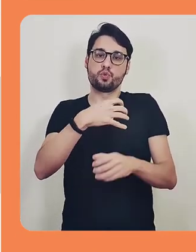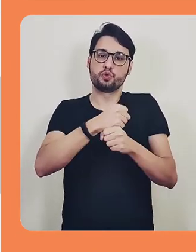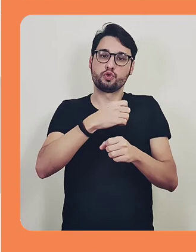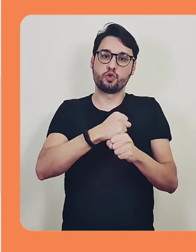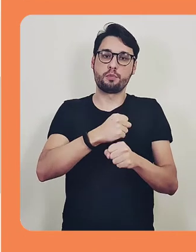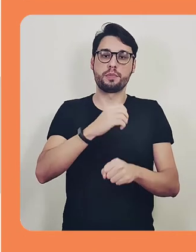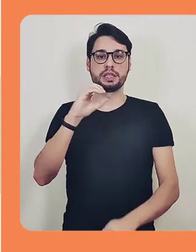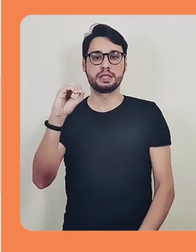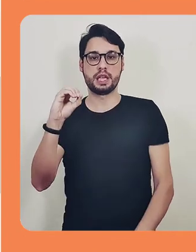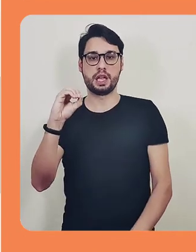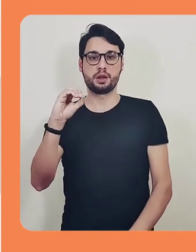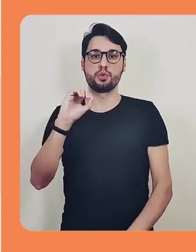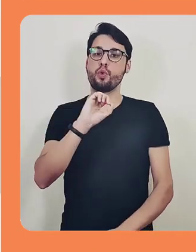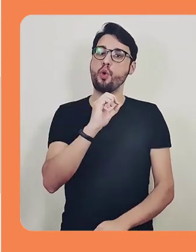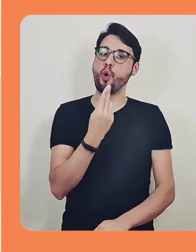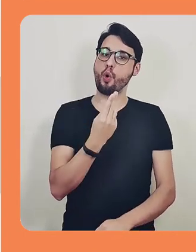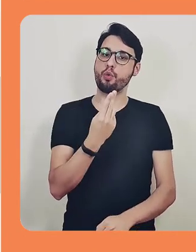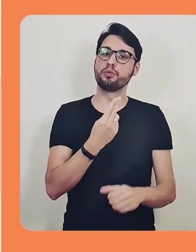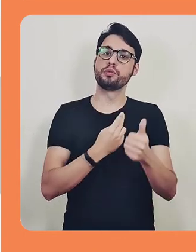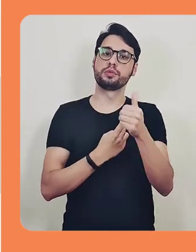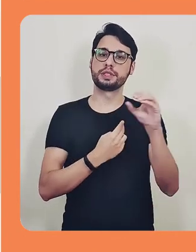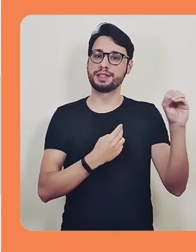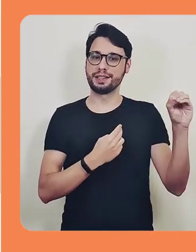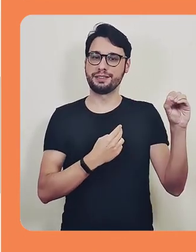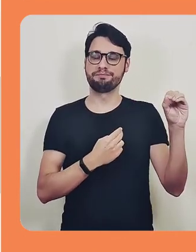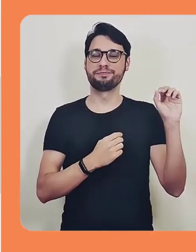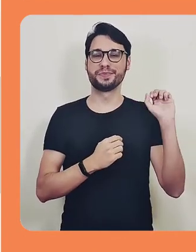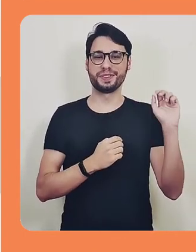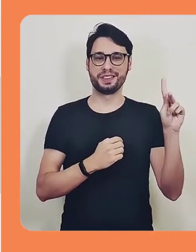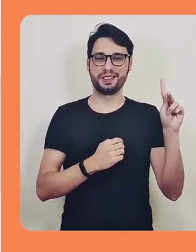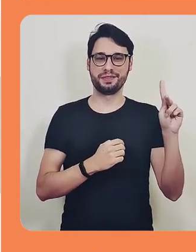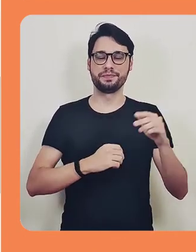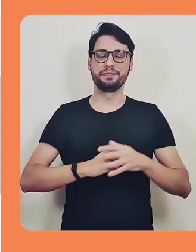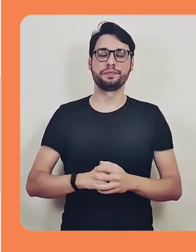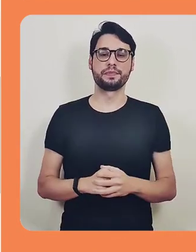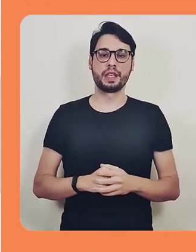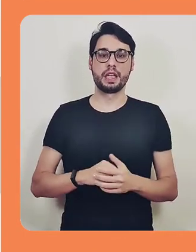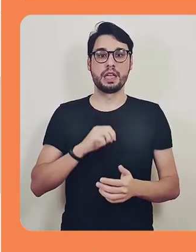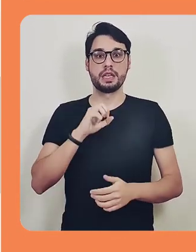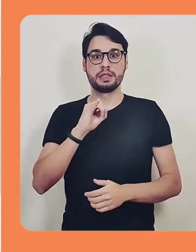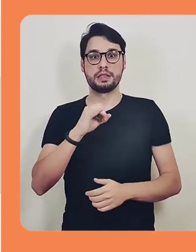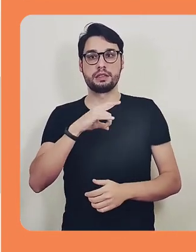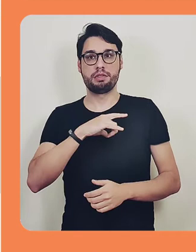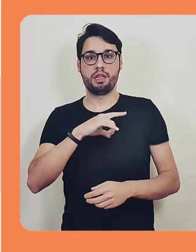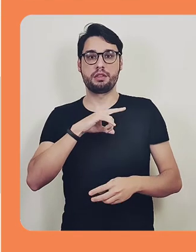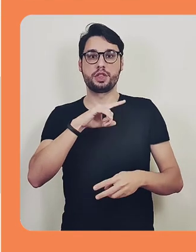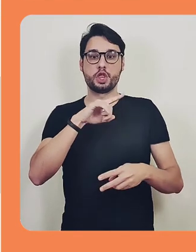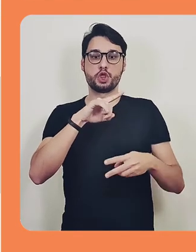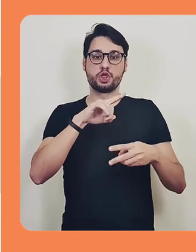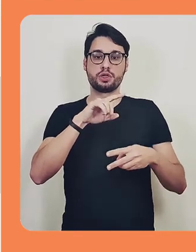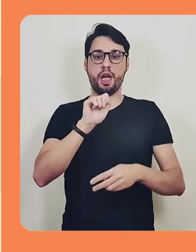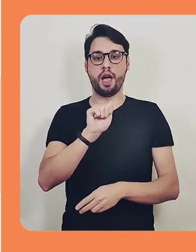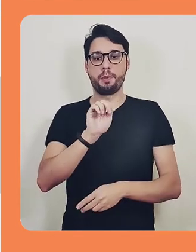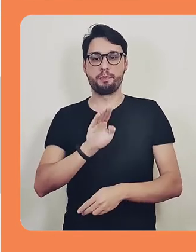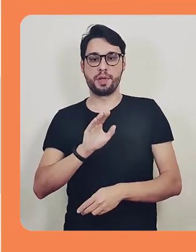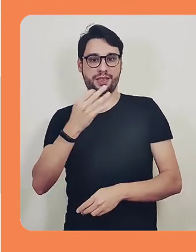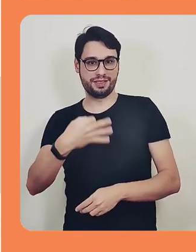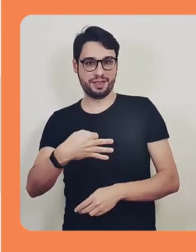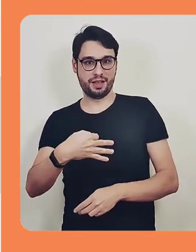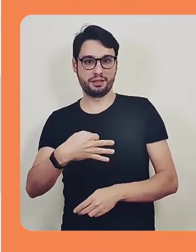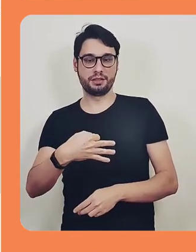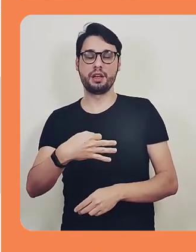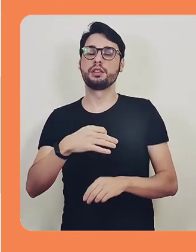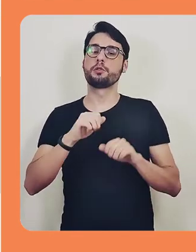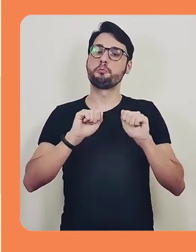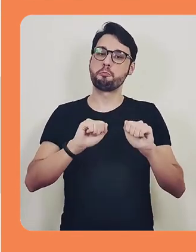temos apenas uma afirmativa, então, ou o aluno tira 0 ou ele tira 100, porque ele vai marcar apenas uma alternativa